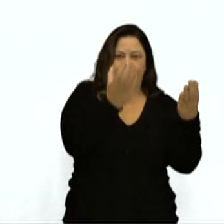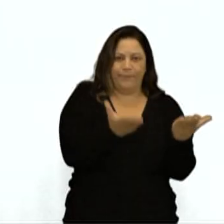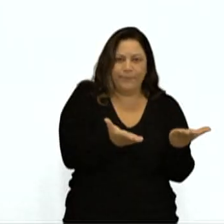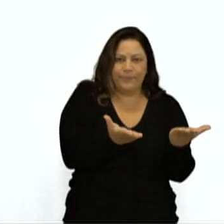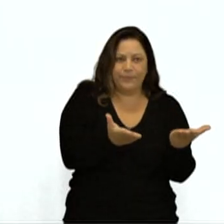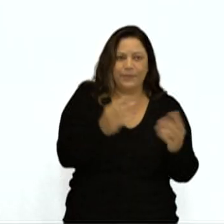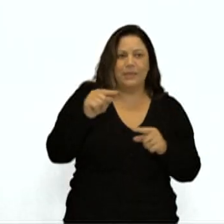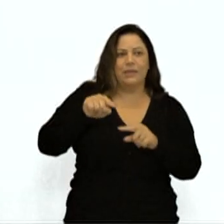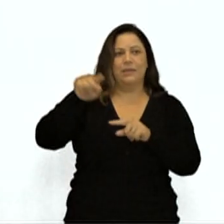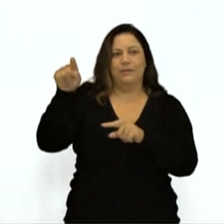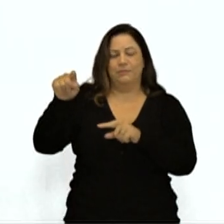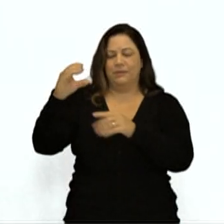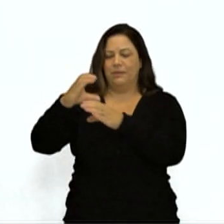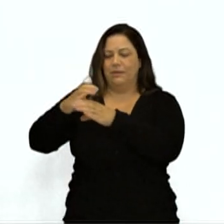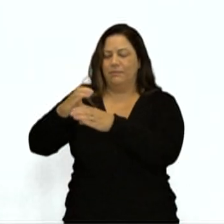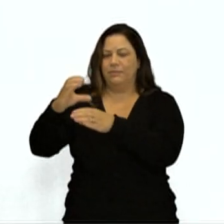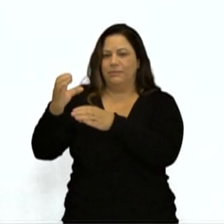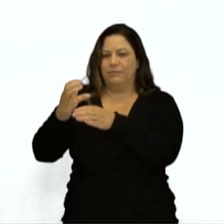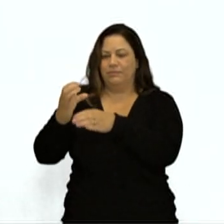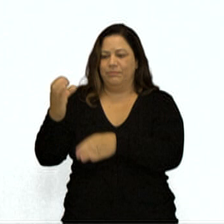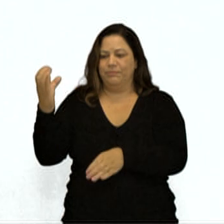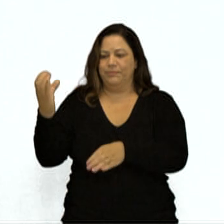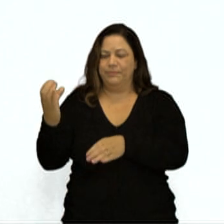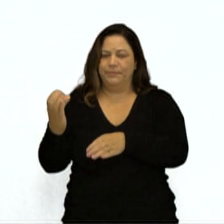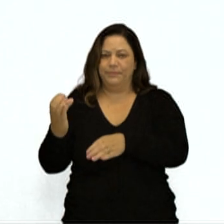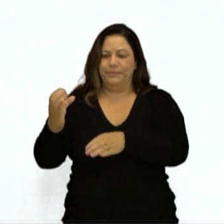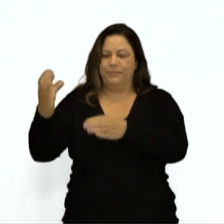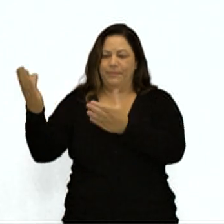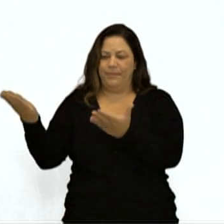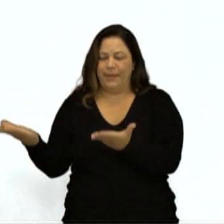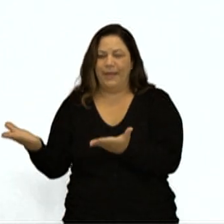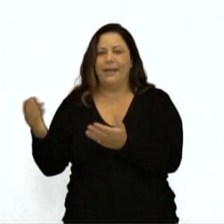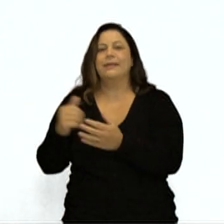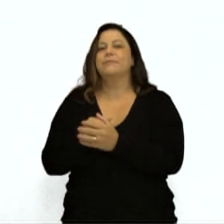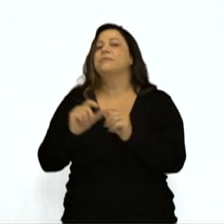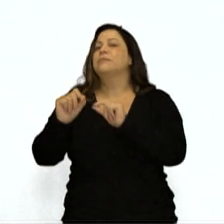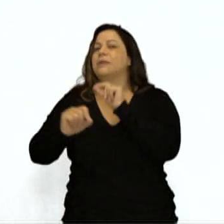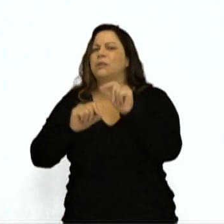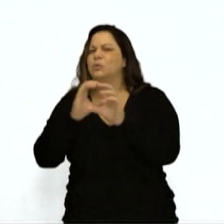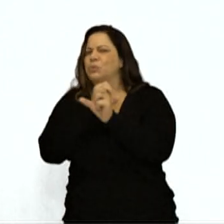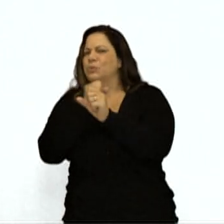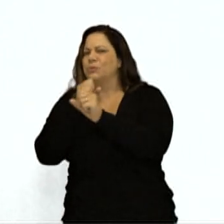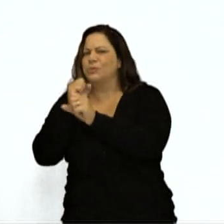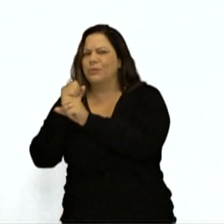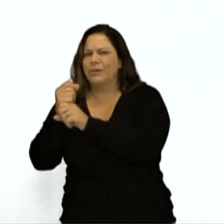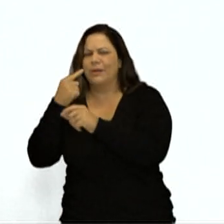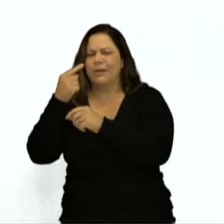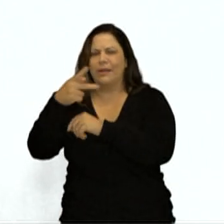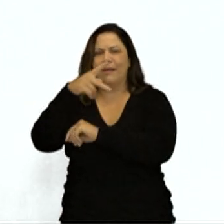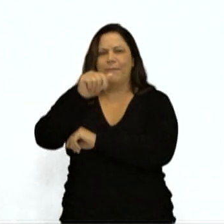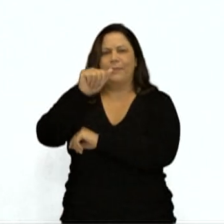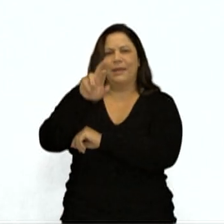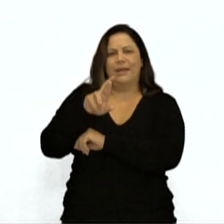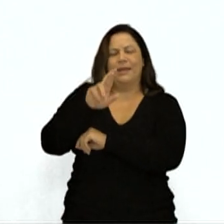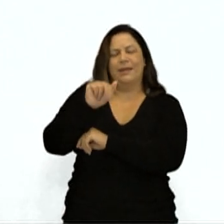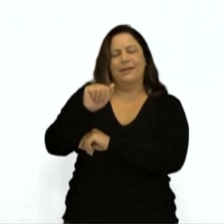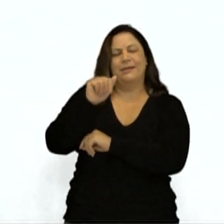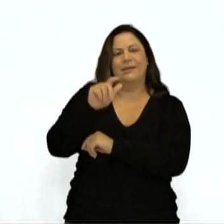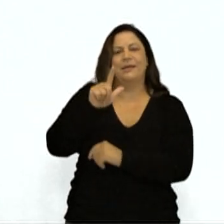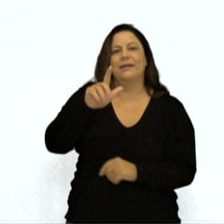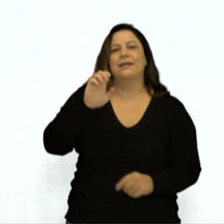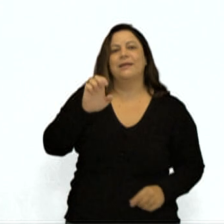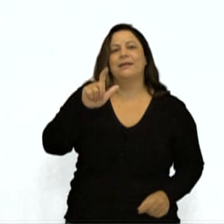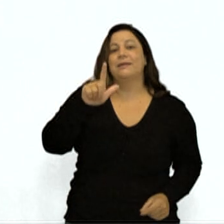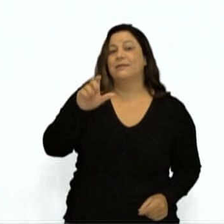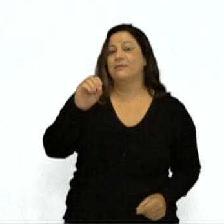no cilindro oblíquo ele vai ser um paralelogramo, mas na forma de calcular o paralelogramo e o retângulo